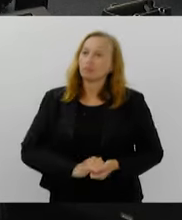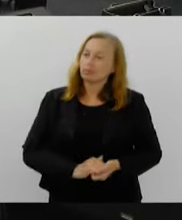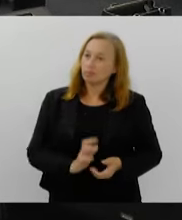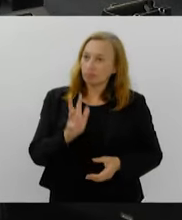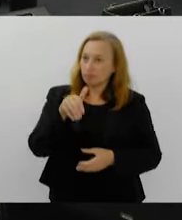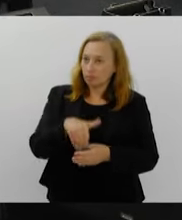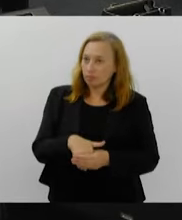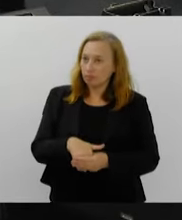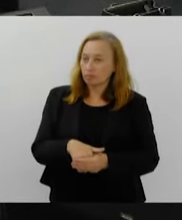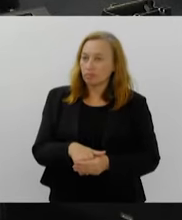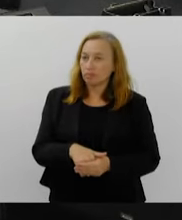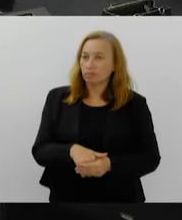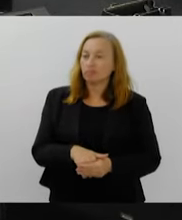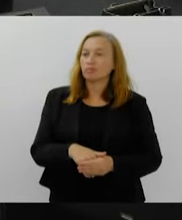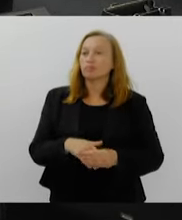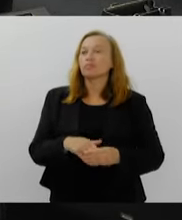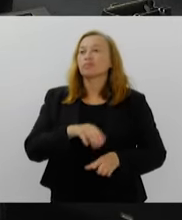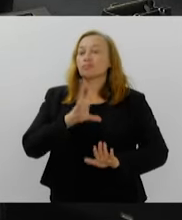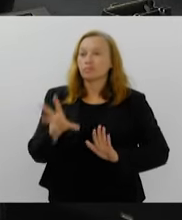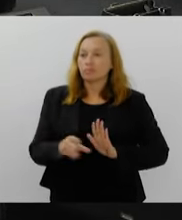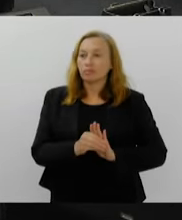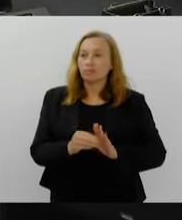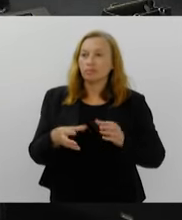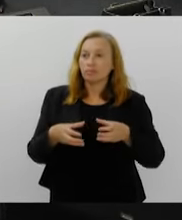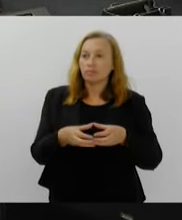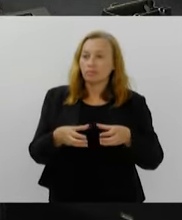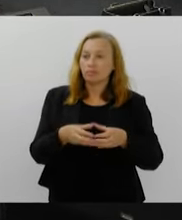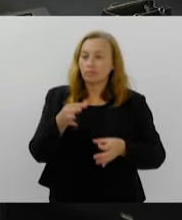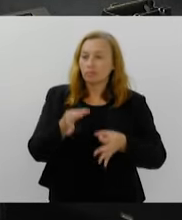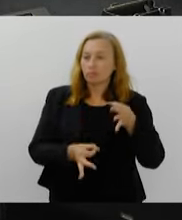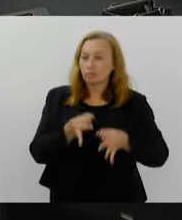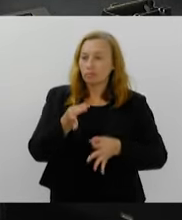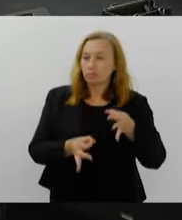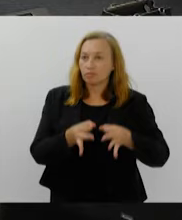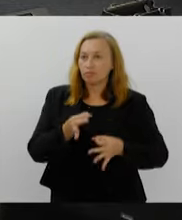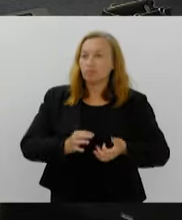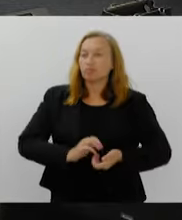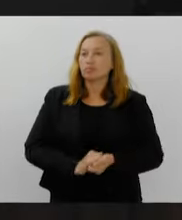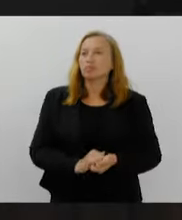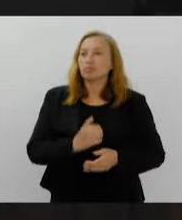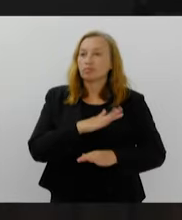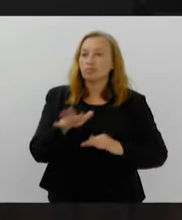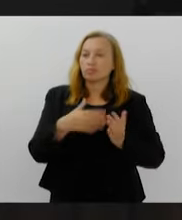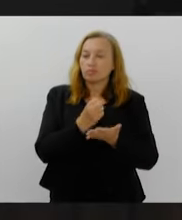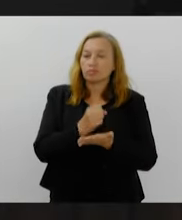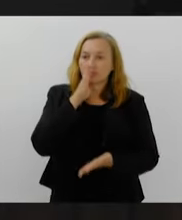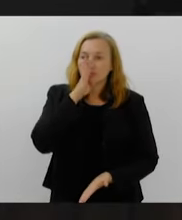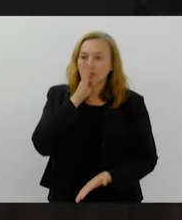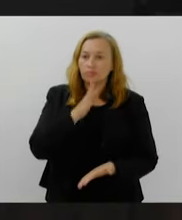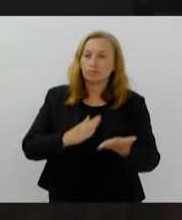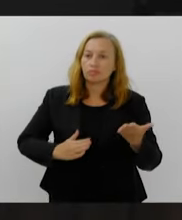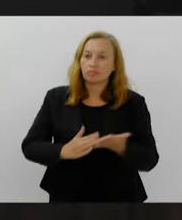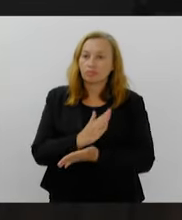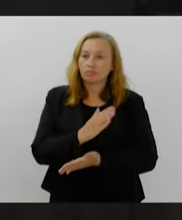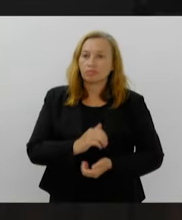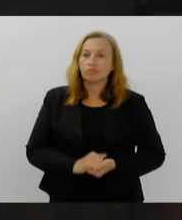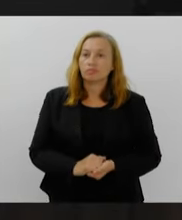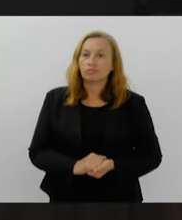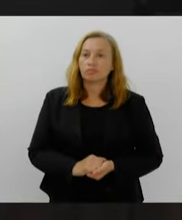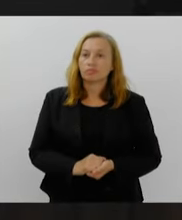em votação as emendas da comissão de constituição e justiça senhores que aprovam permaneçam Como estão